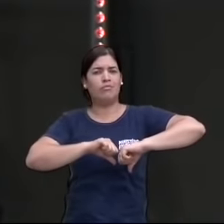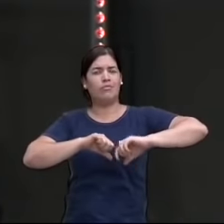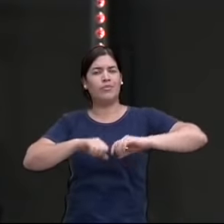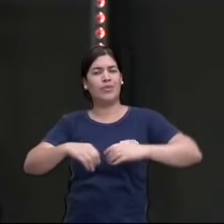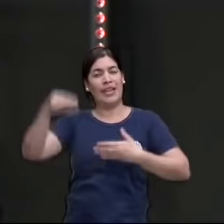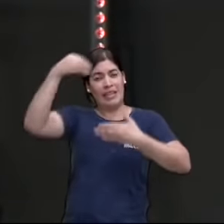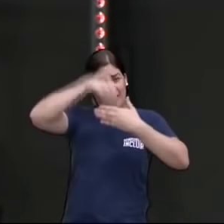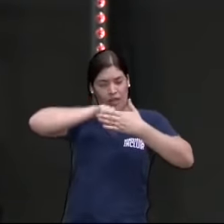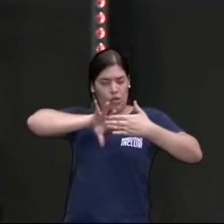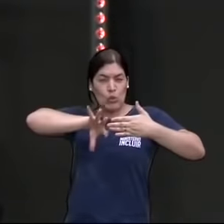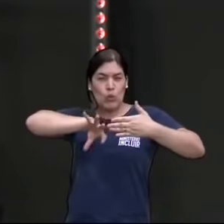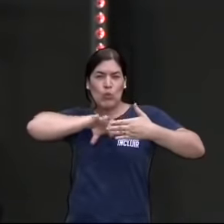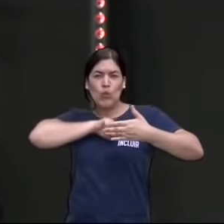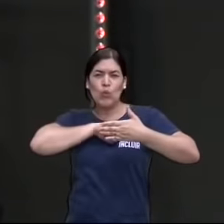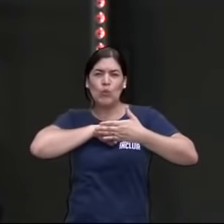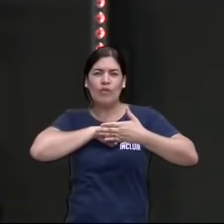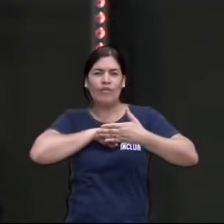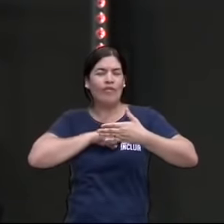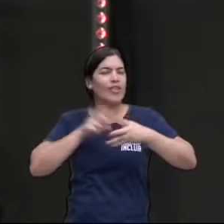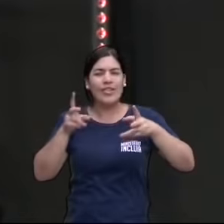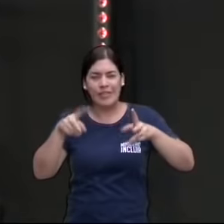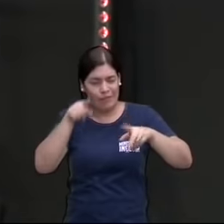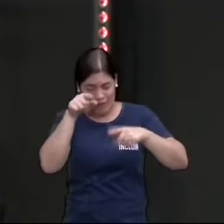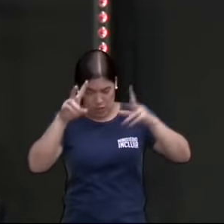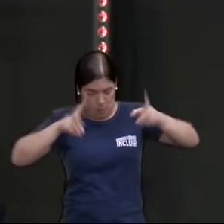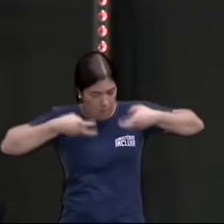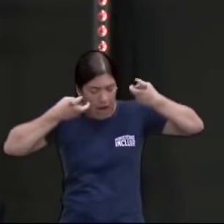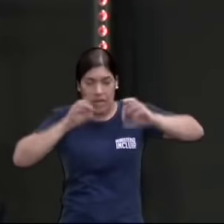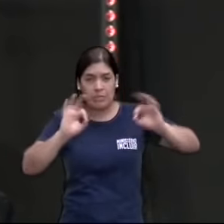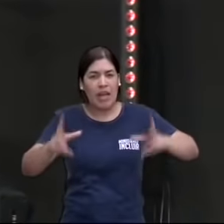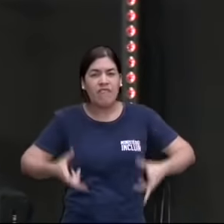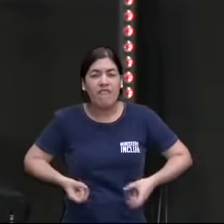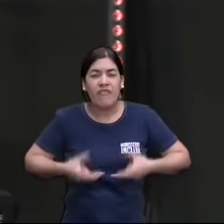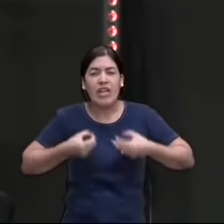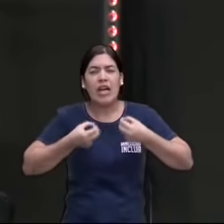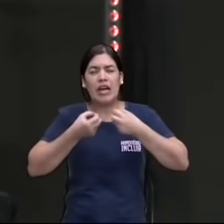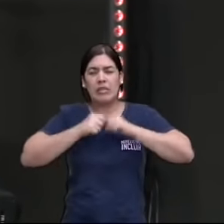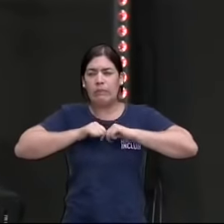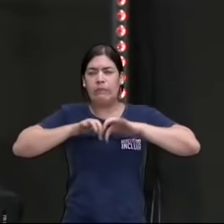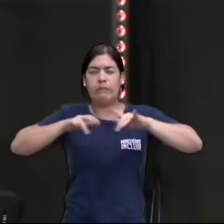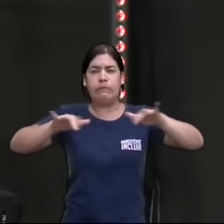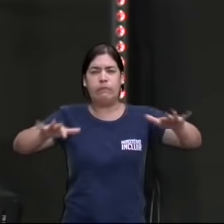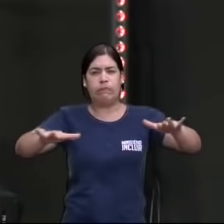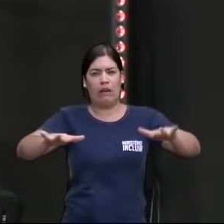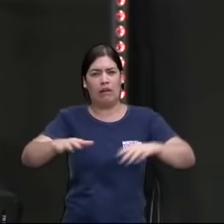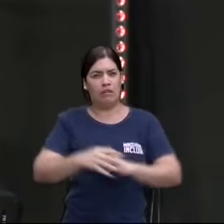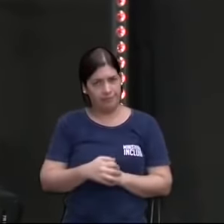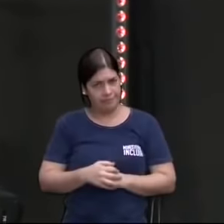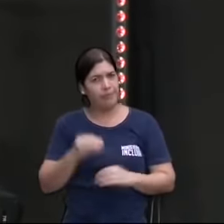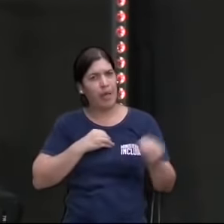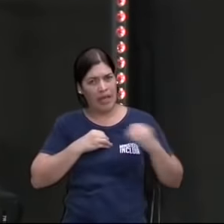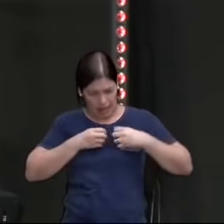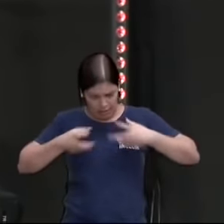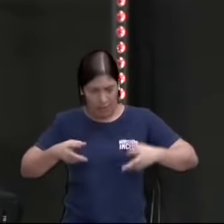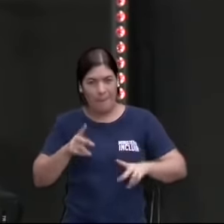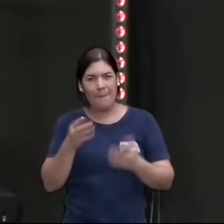quanto ele está corroendo você. É um câncer que está se expandindo, e você está jogando bola,